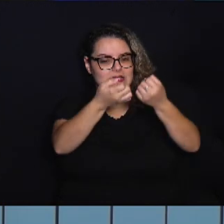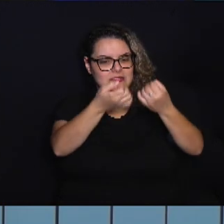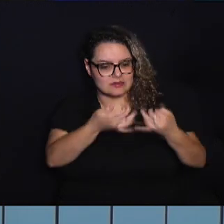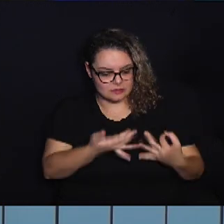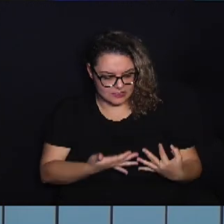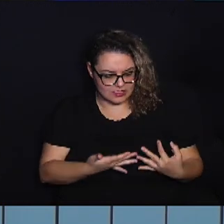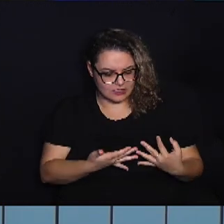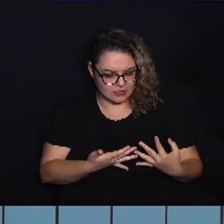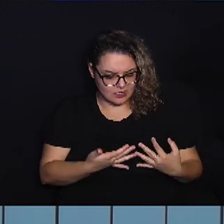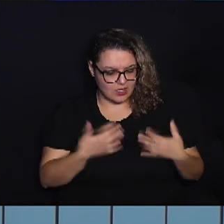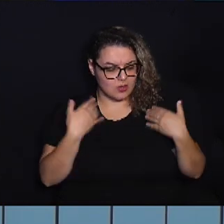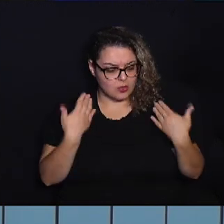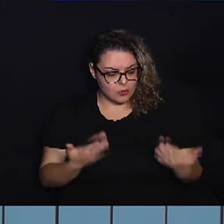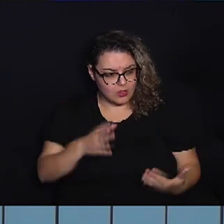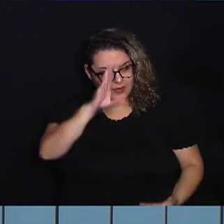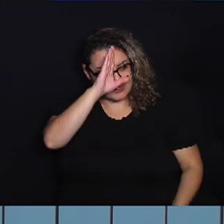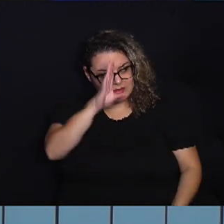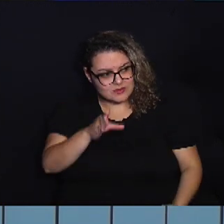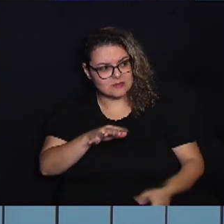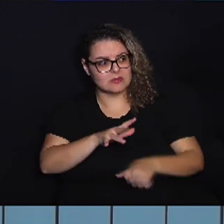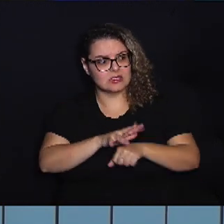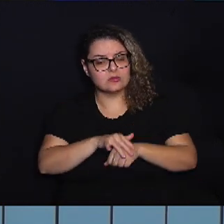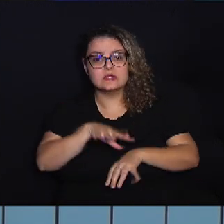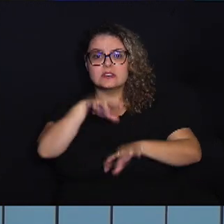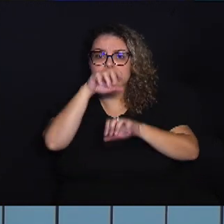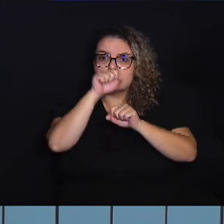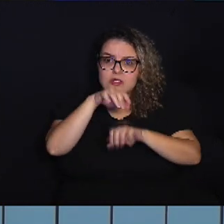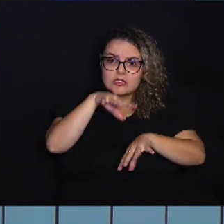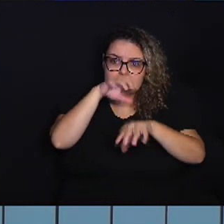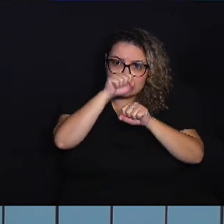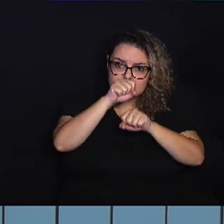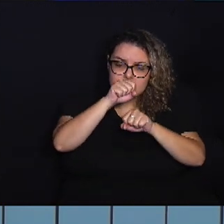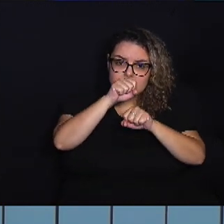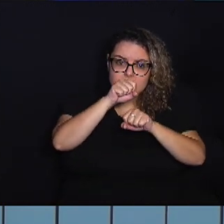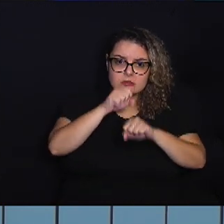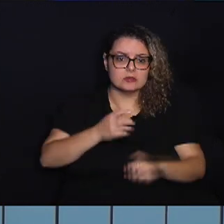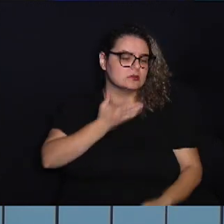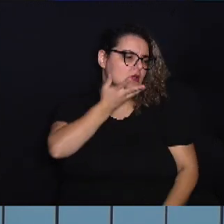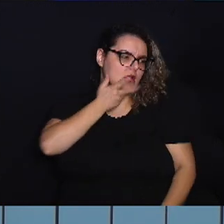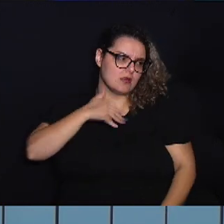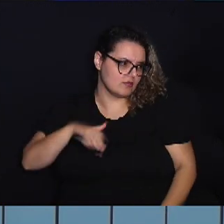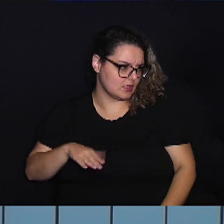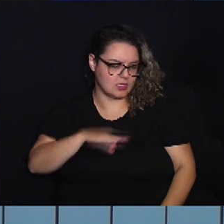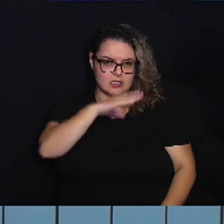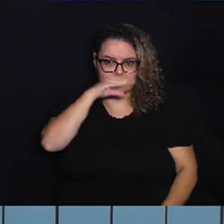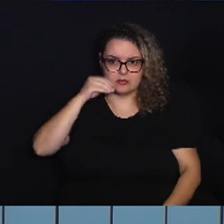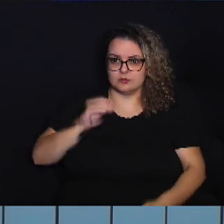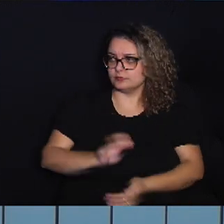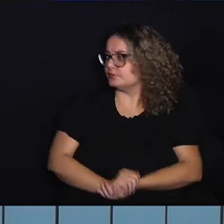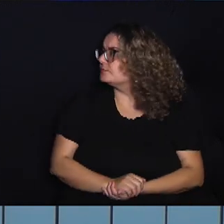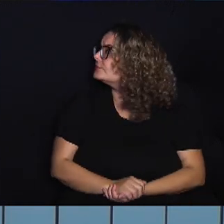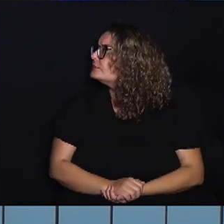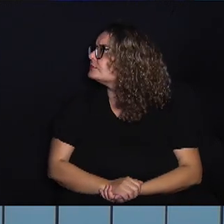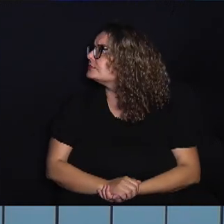são as principais doenças respiratórias, na infância, na adolescência?